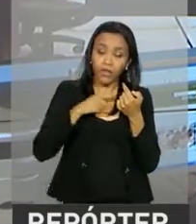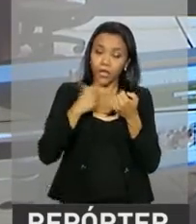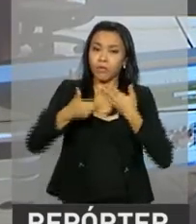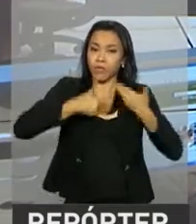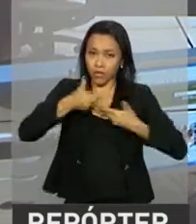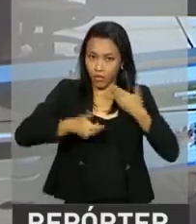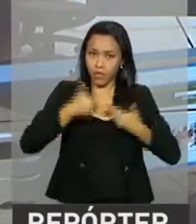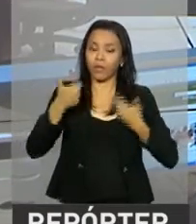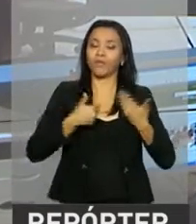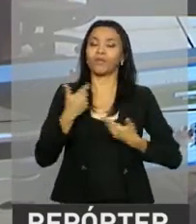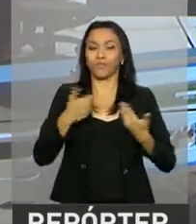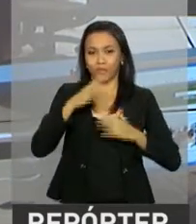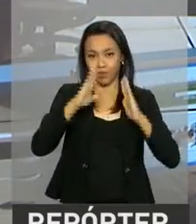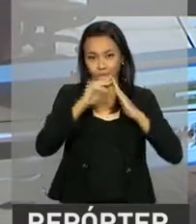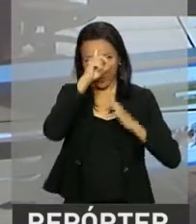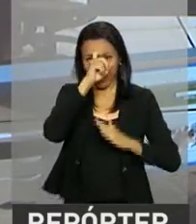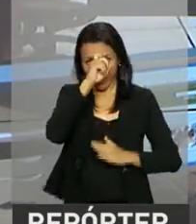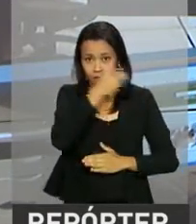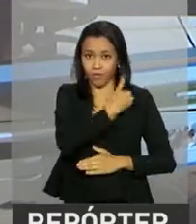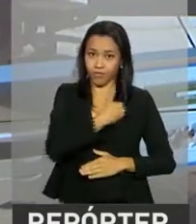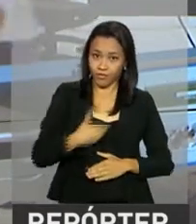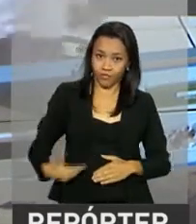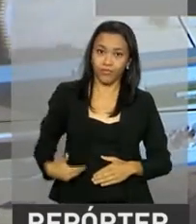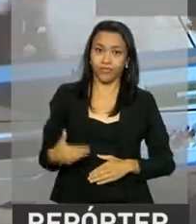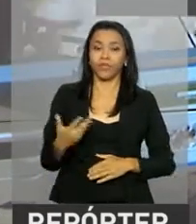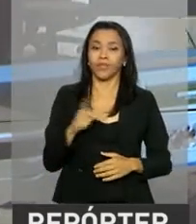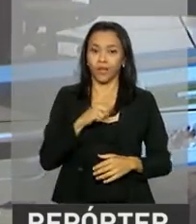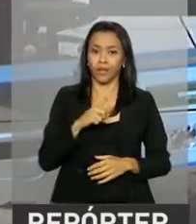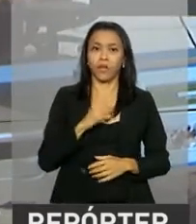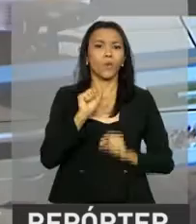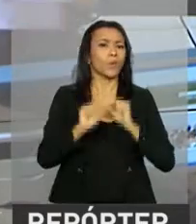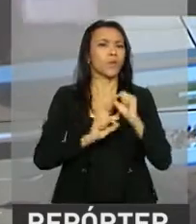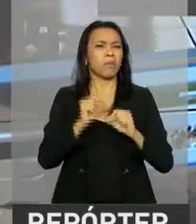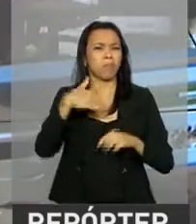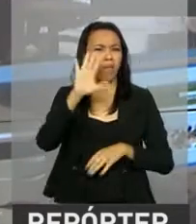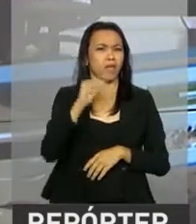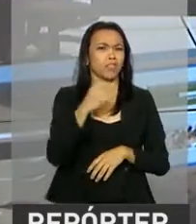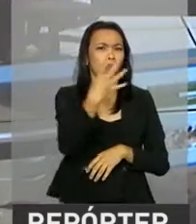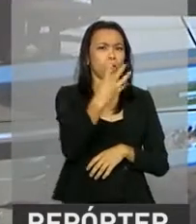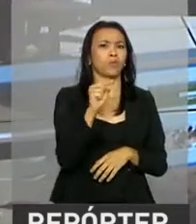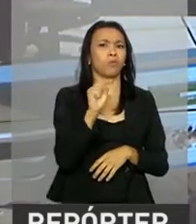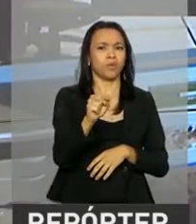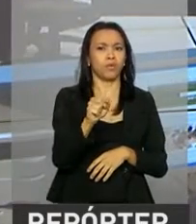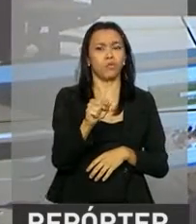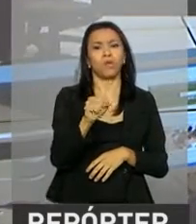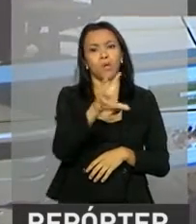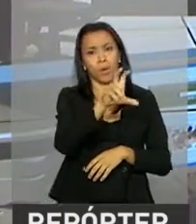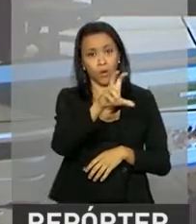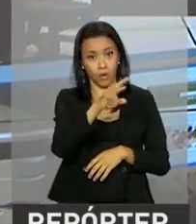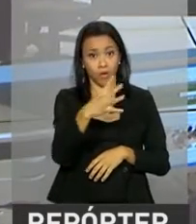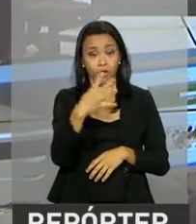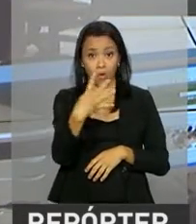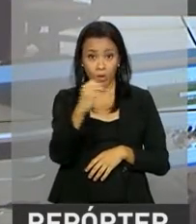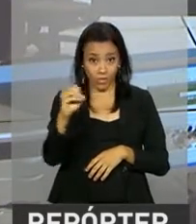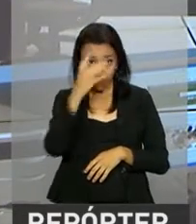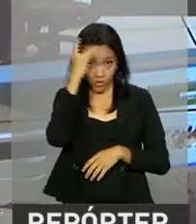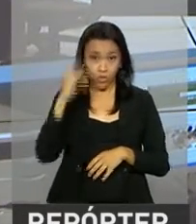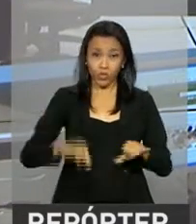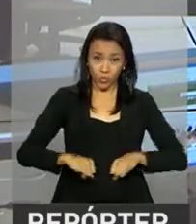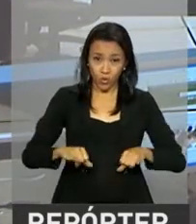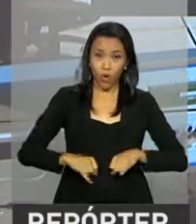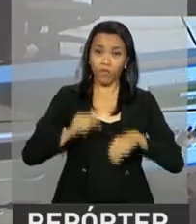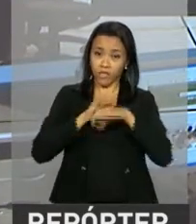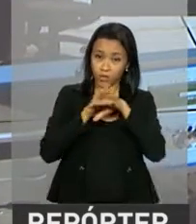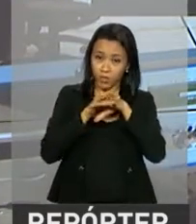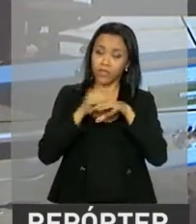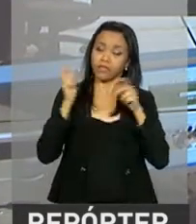nova técnica conhecida como crosslinking corneano. Estima-se que mais de 4.400 pessoas que sofrem com essa doença